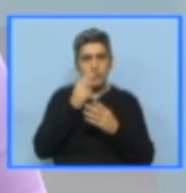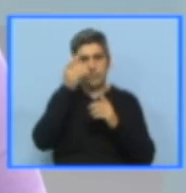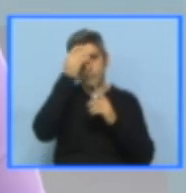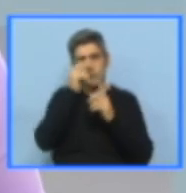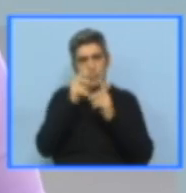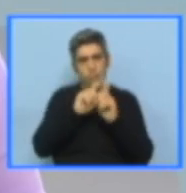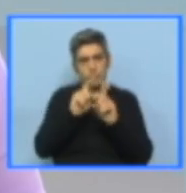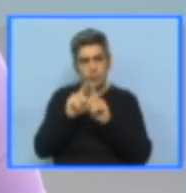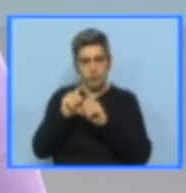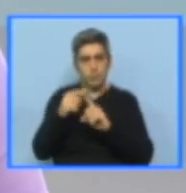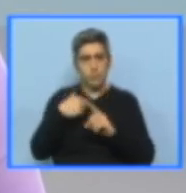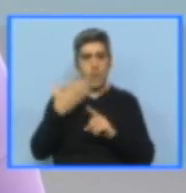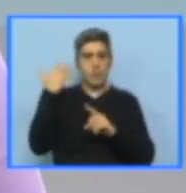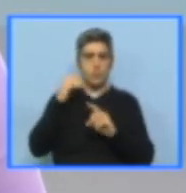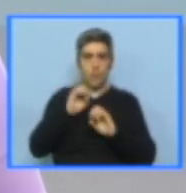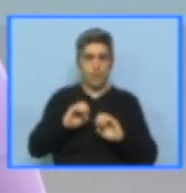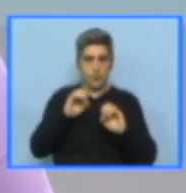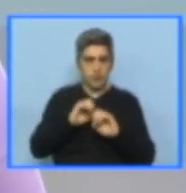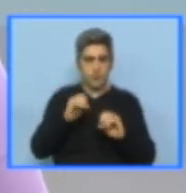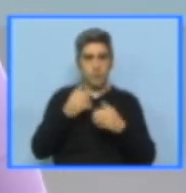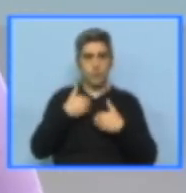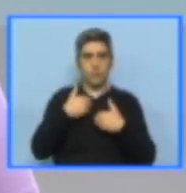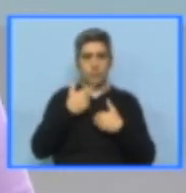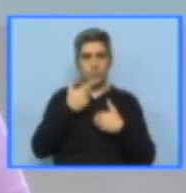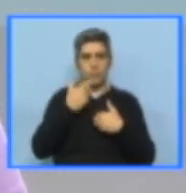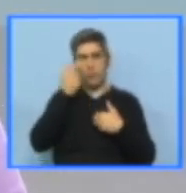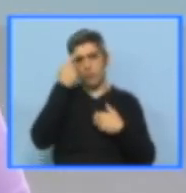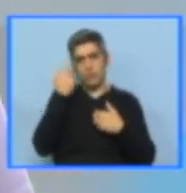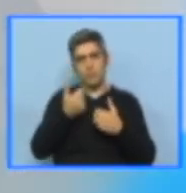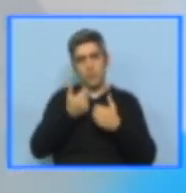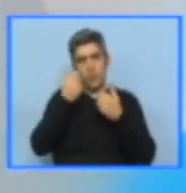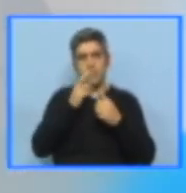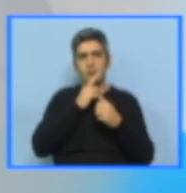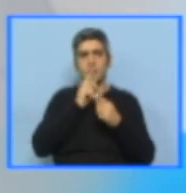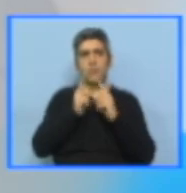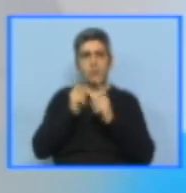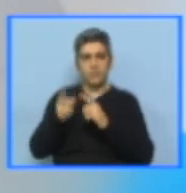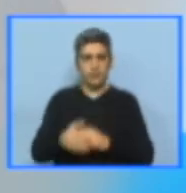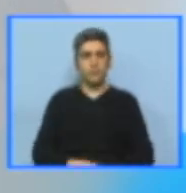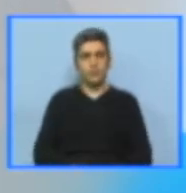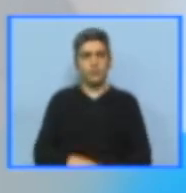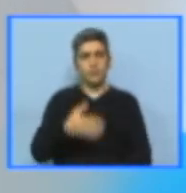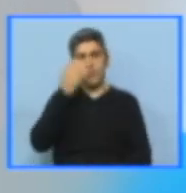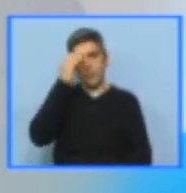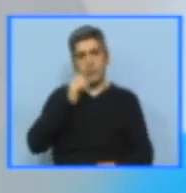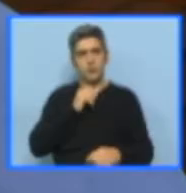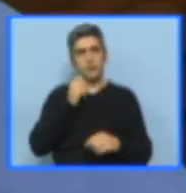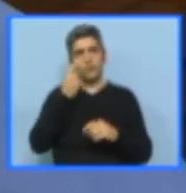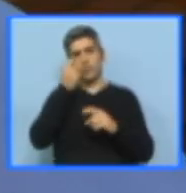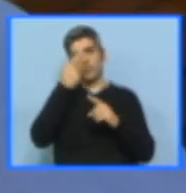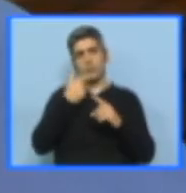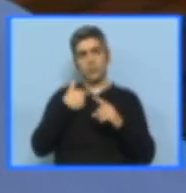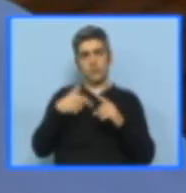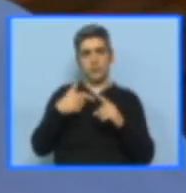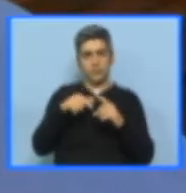que eram perspectivas que eu de facto não tinha, ajudaram-me também a compreender melhor Fátima e o que é Fátima. Eu acho que uma das histórias que